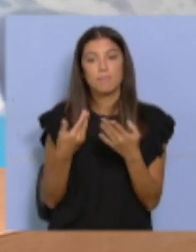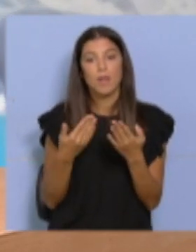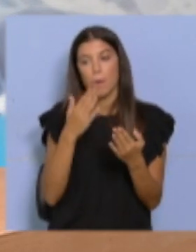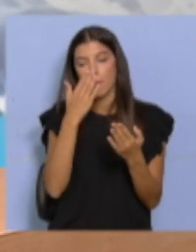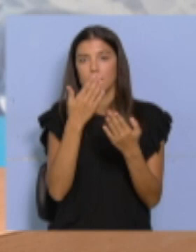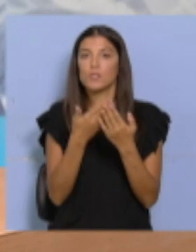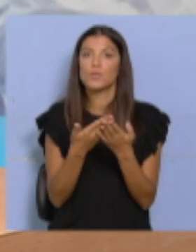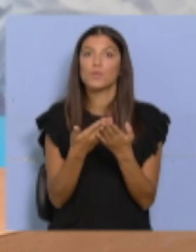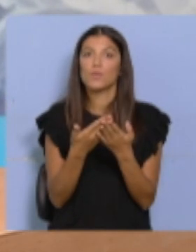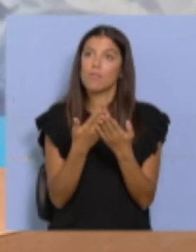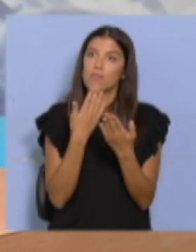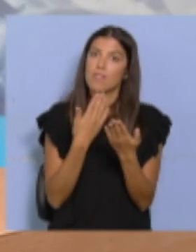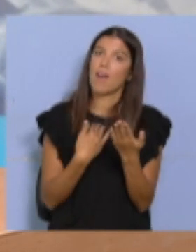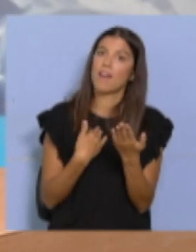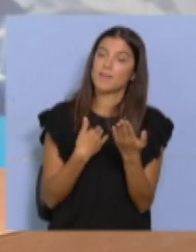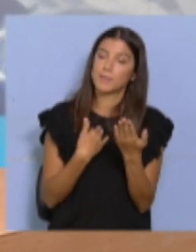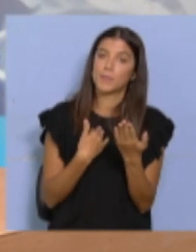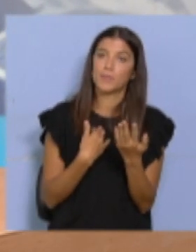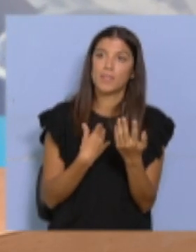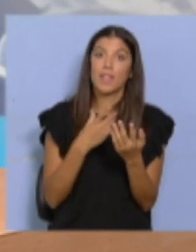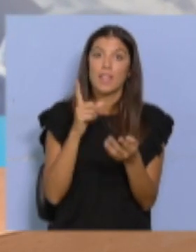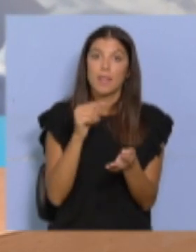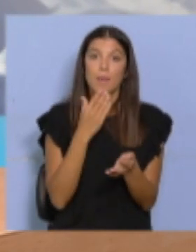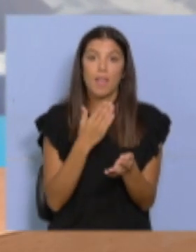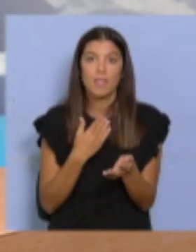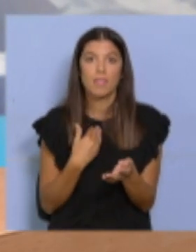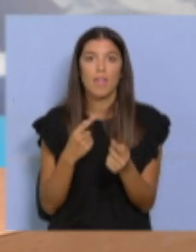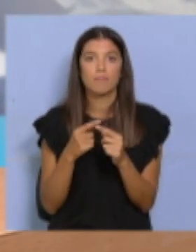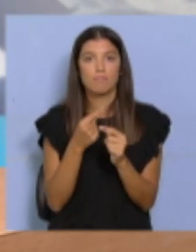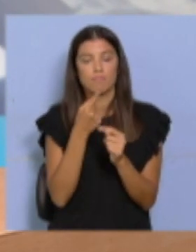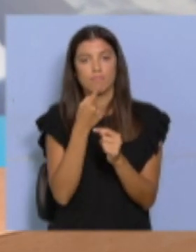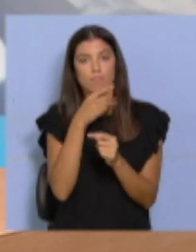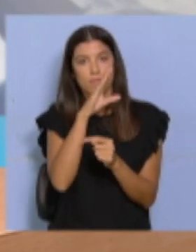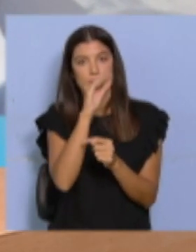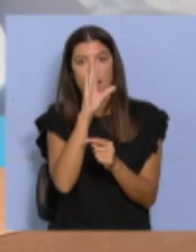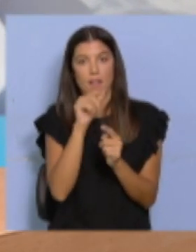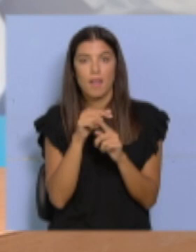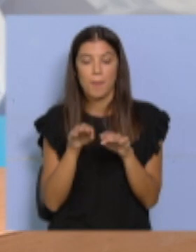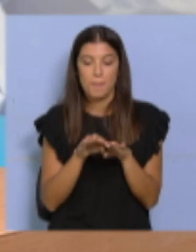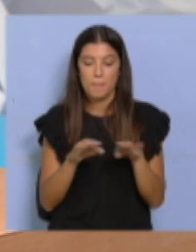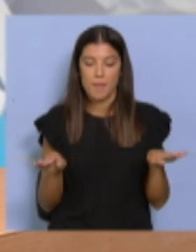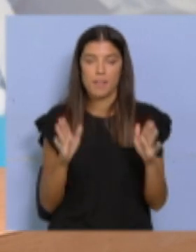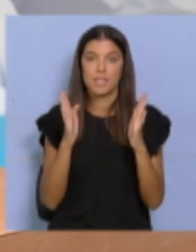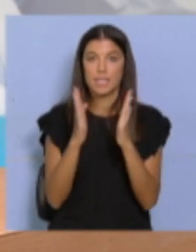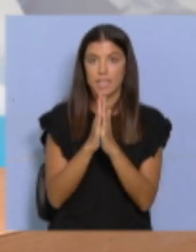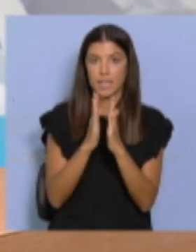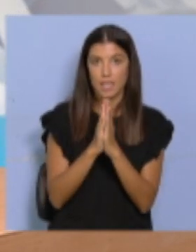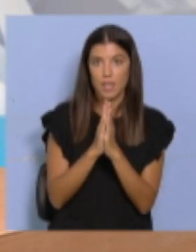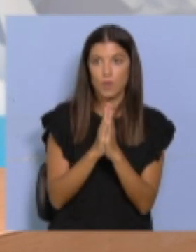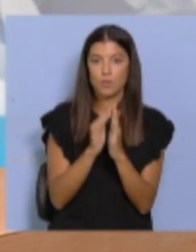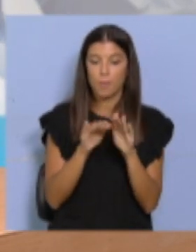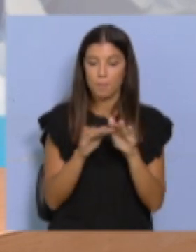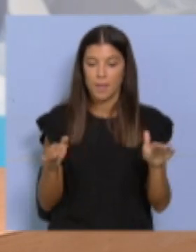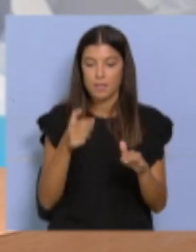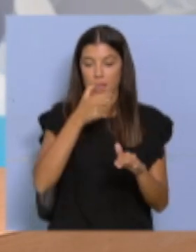E se calhar leva-nos a perceber que talvez é esta mesa de Deus, é esta mesa da humanidade,